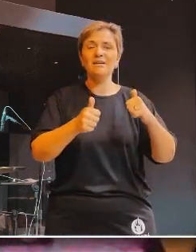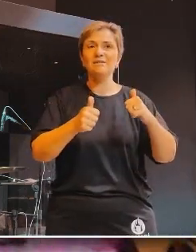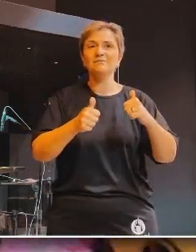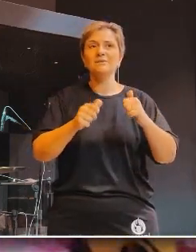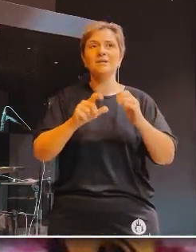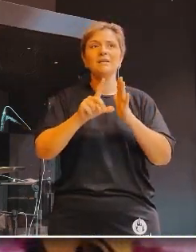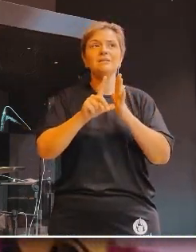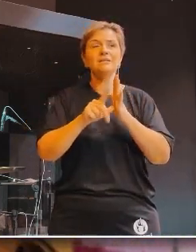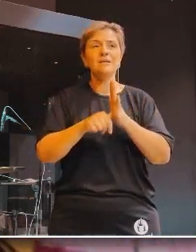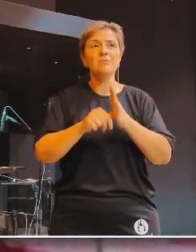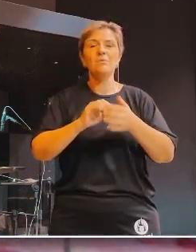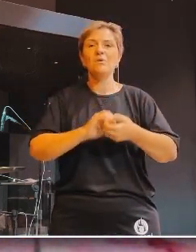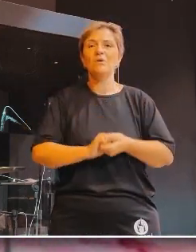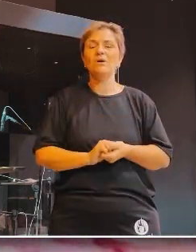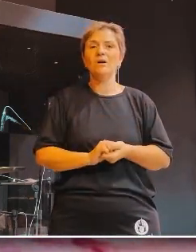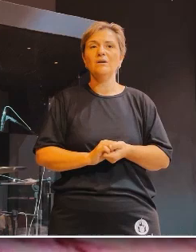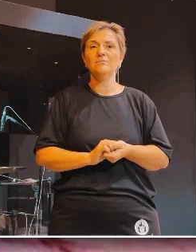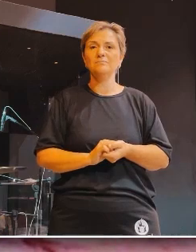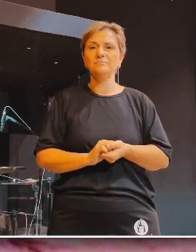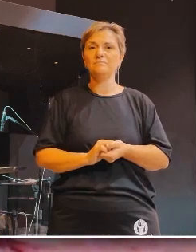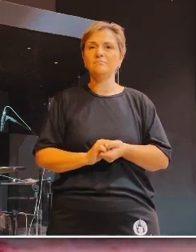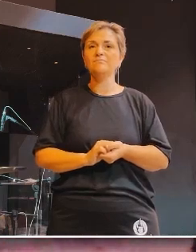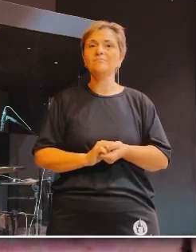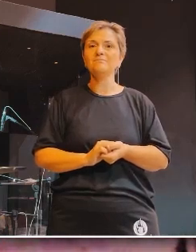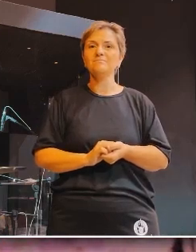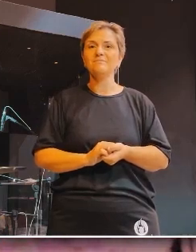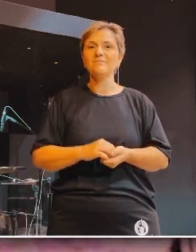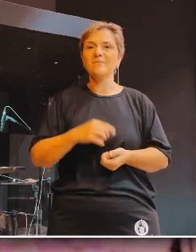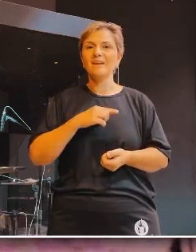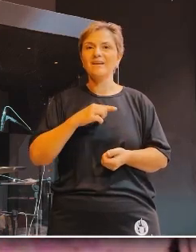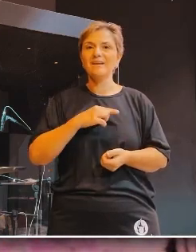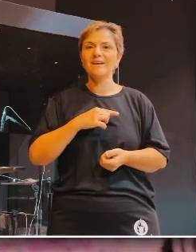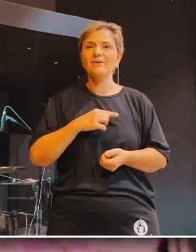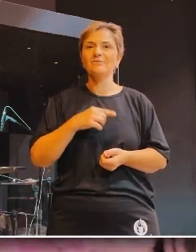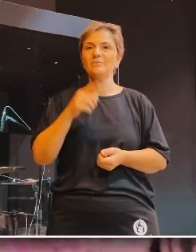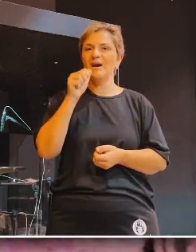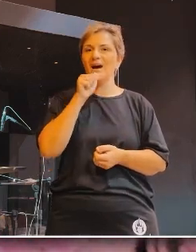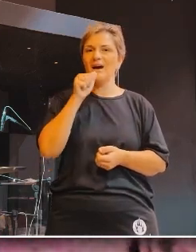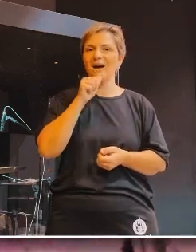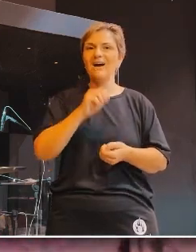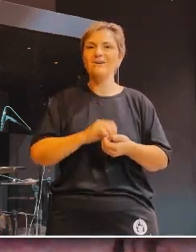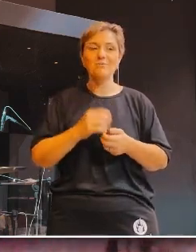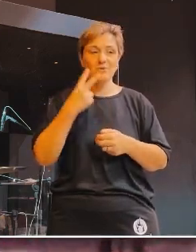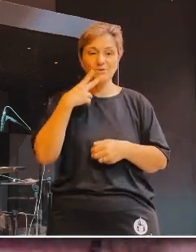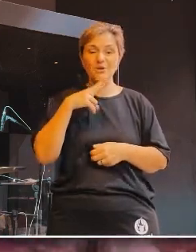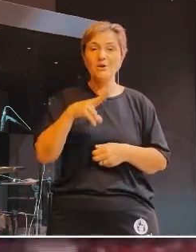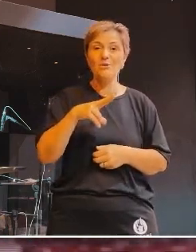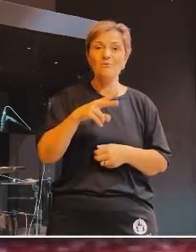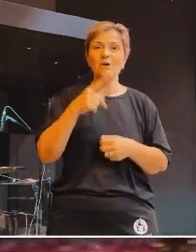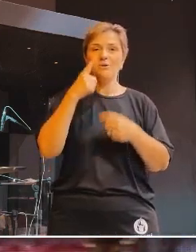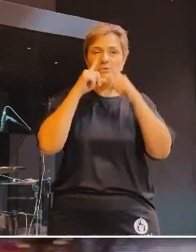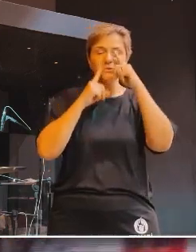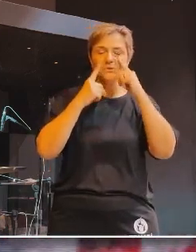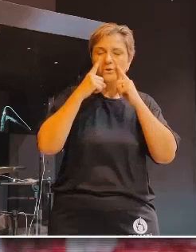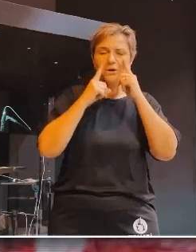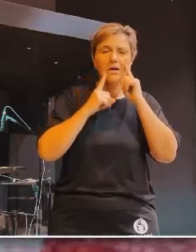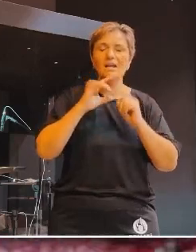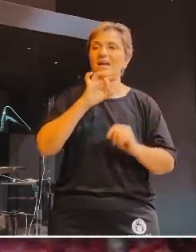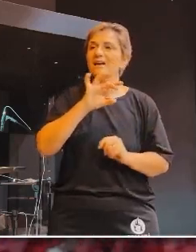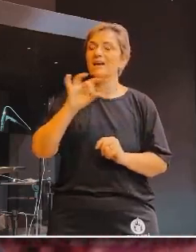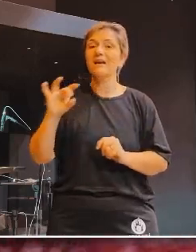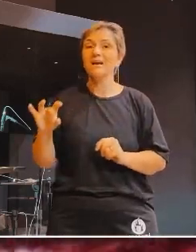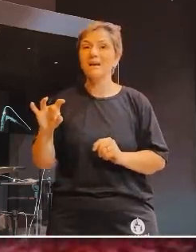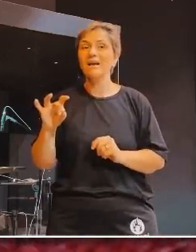lá, eu vou tomar todinha, ninguém leva, hoje é minha, porque eu estou desidratada. Eu estou chorando desde de manhã, porque cada pessoa